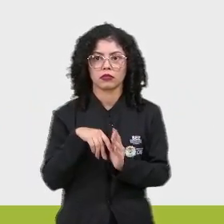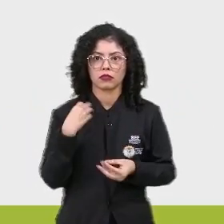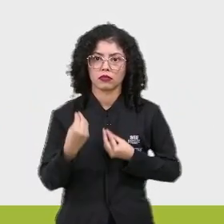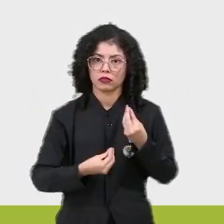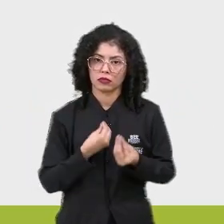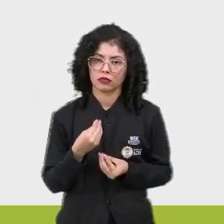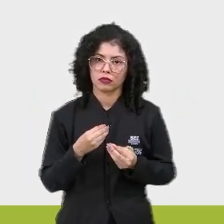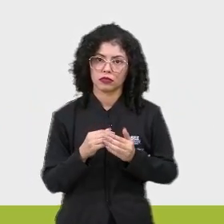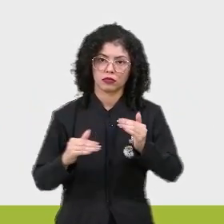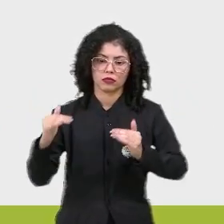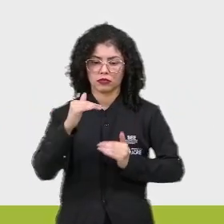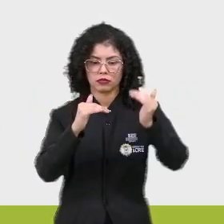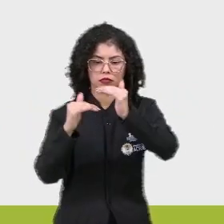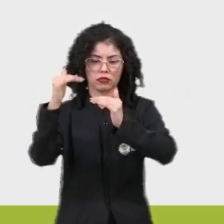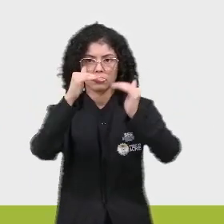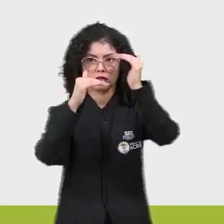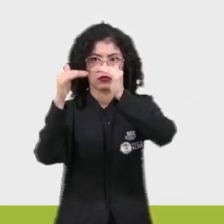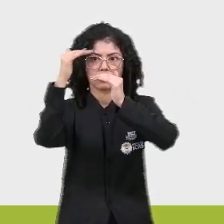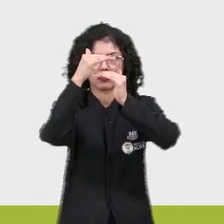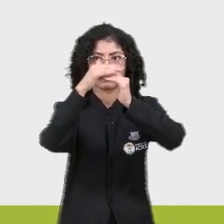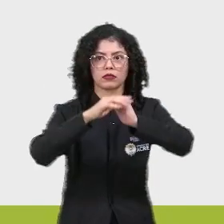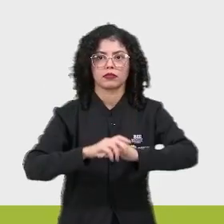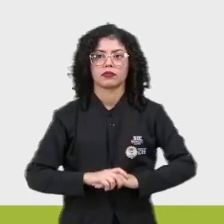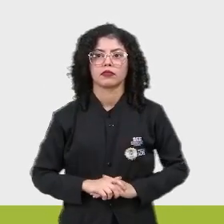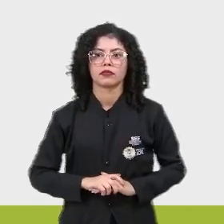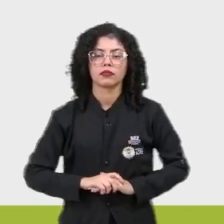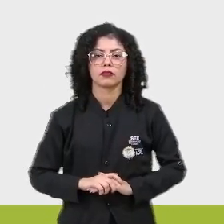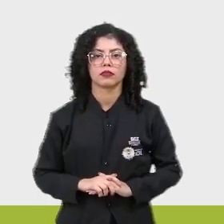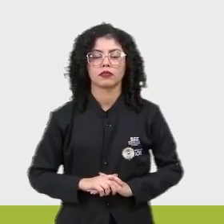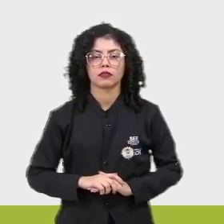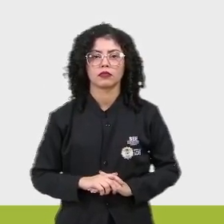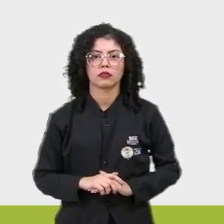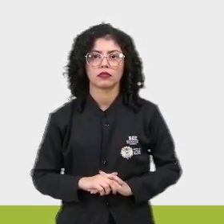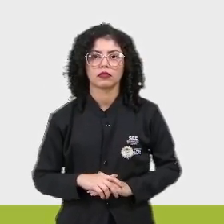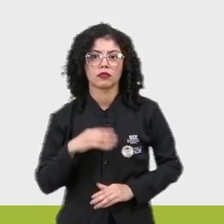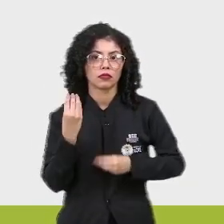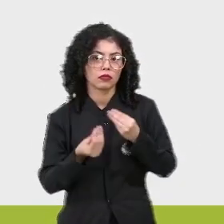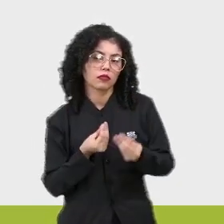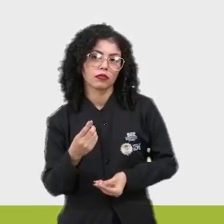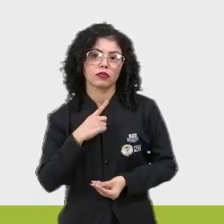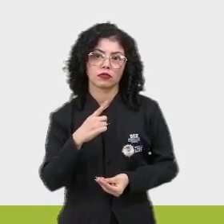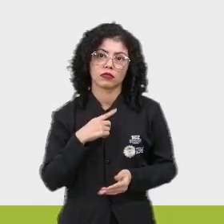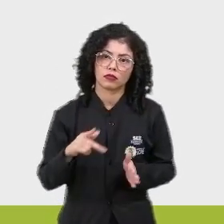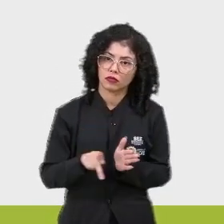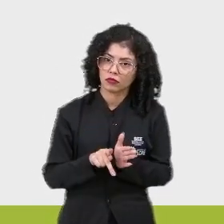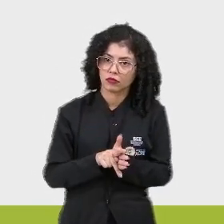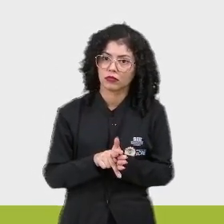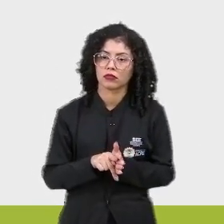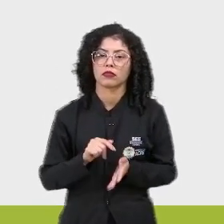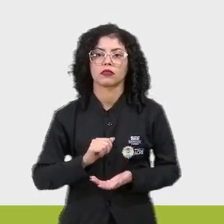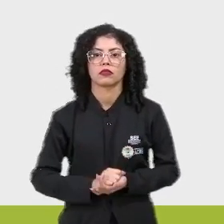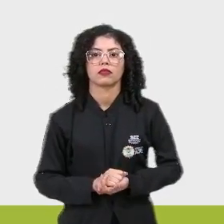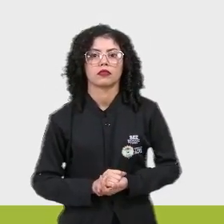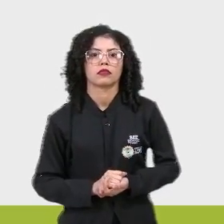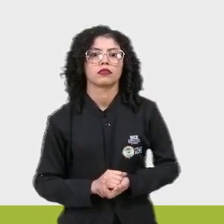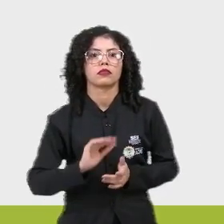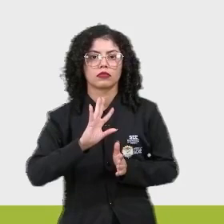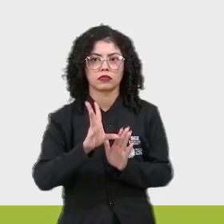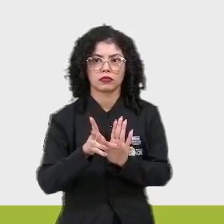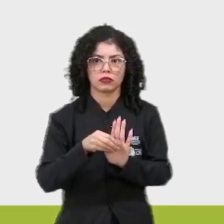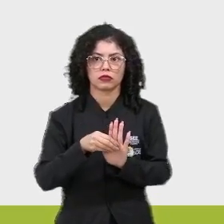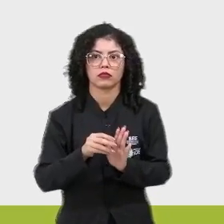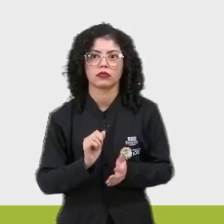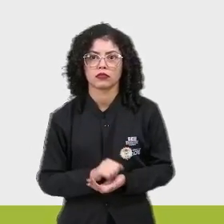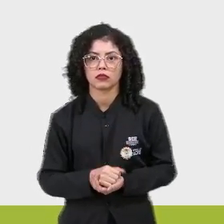uma sobre as outras. Como está aí bem especificado, ele